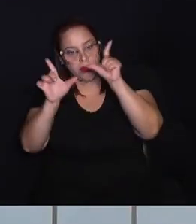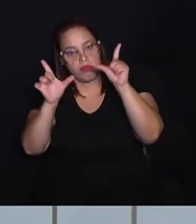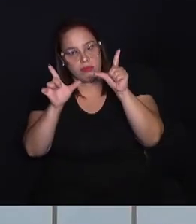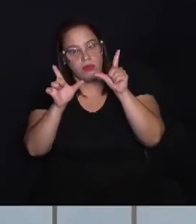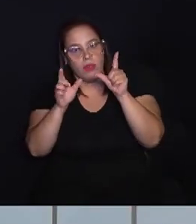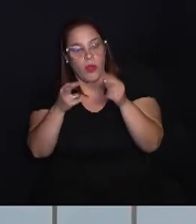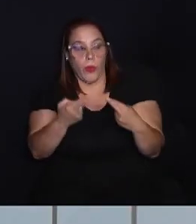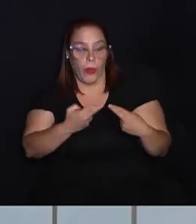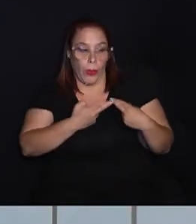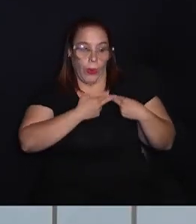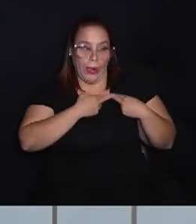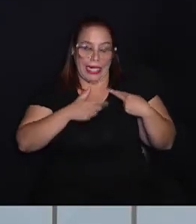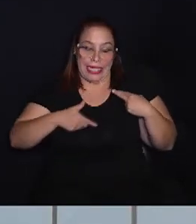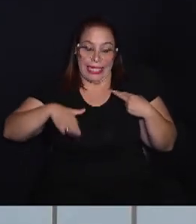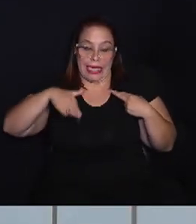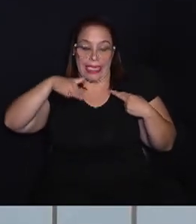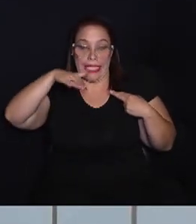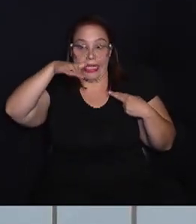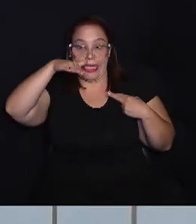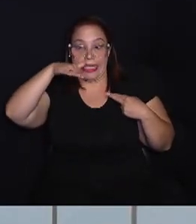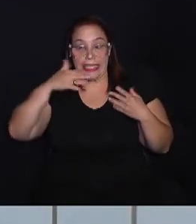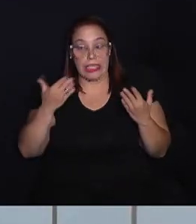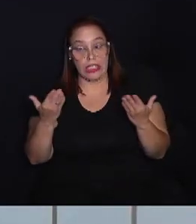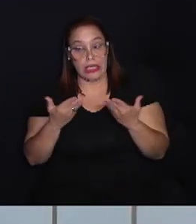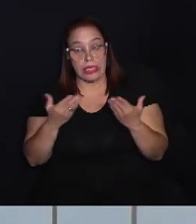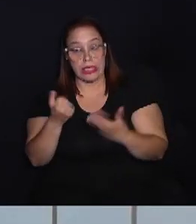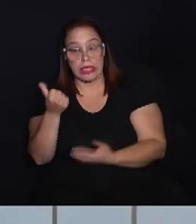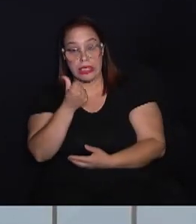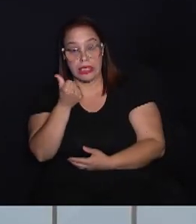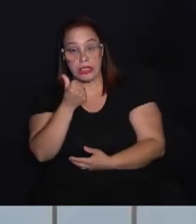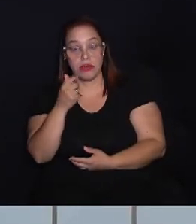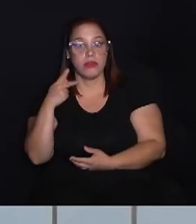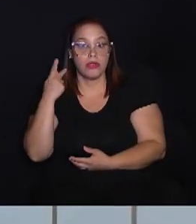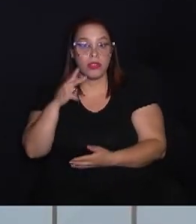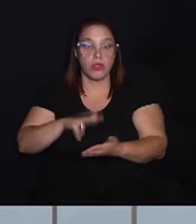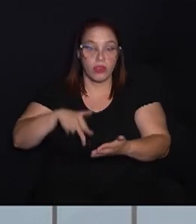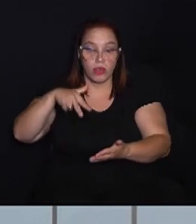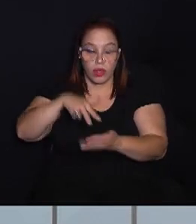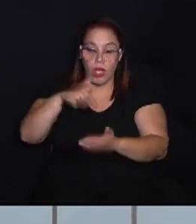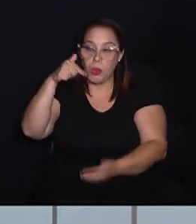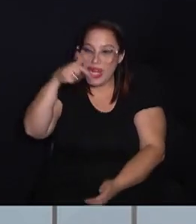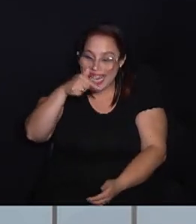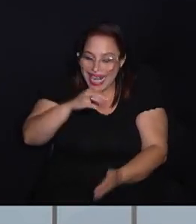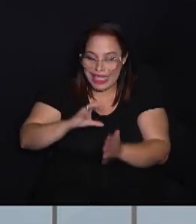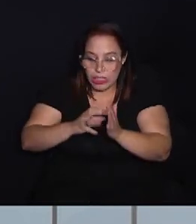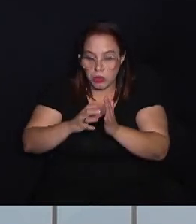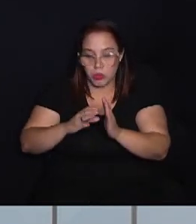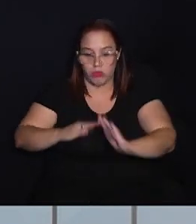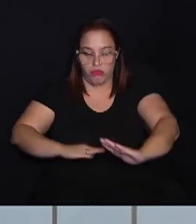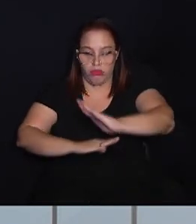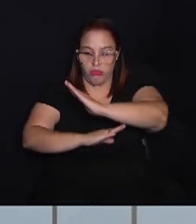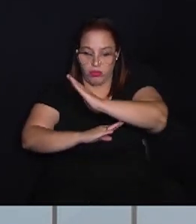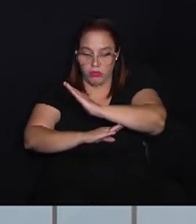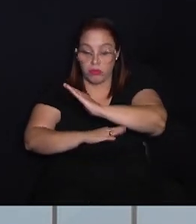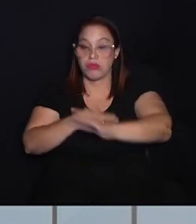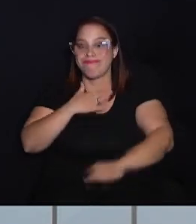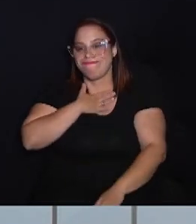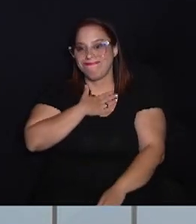população e que resultou em alguma melhoria, alguma benfeitoria, né? Então, primeiro, eu acho que é o reconhecimento desse